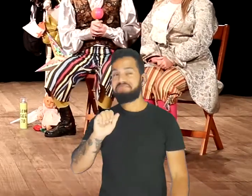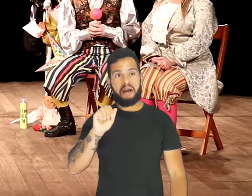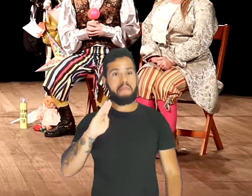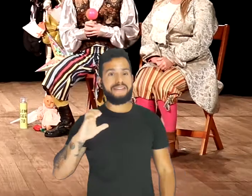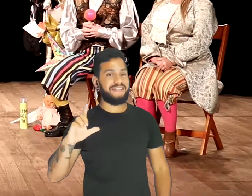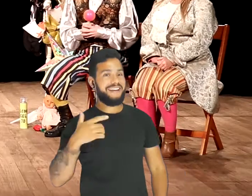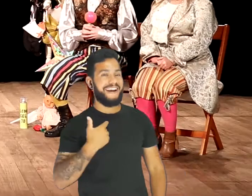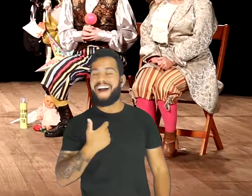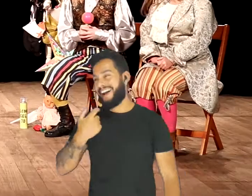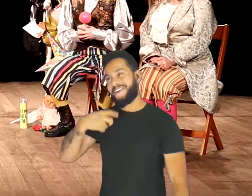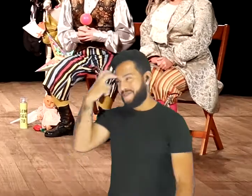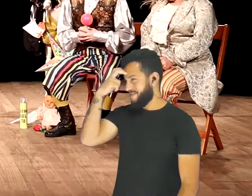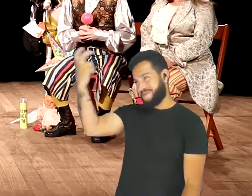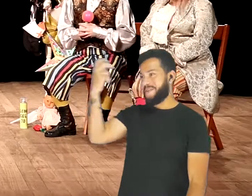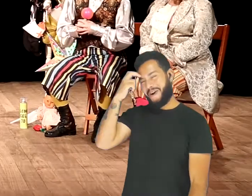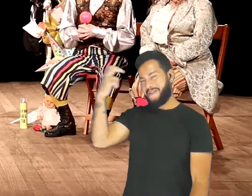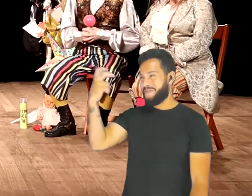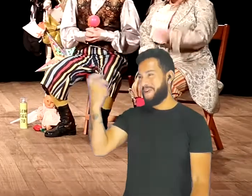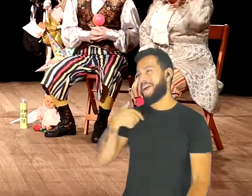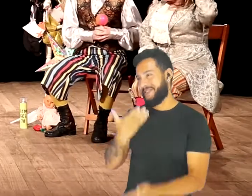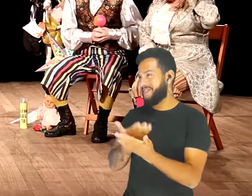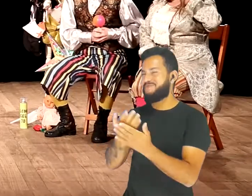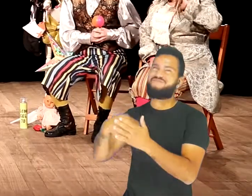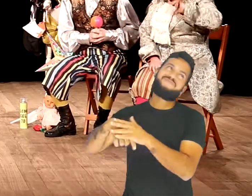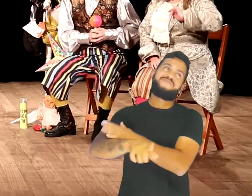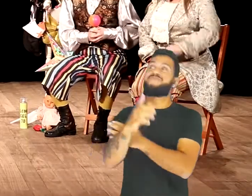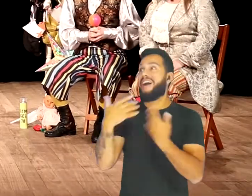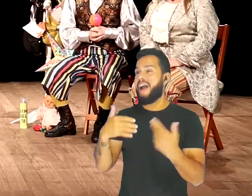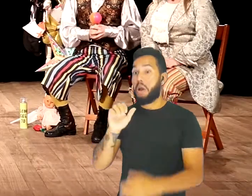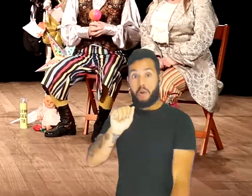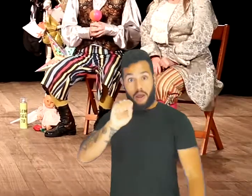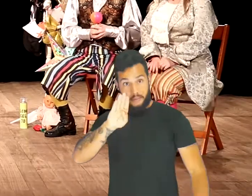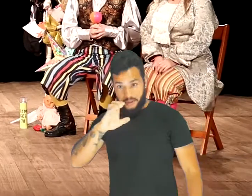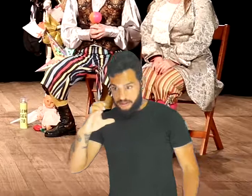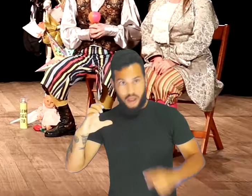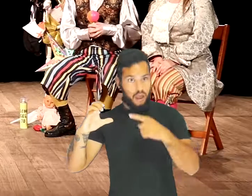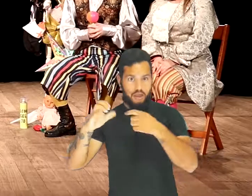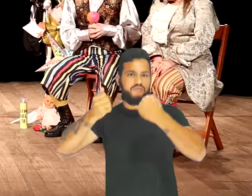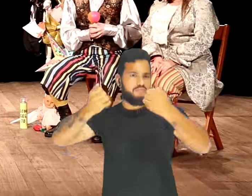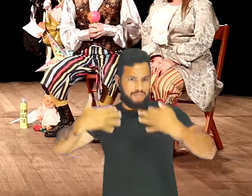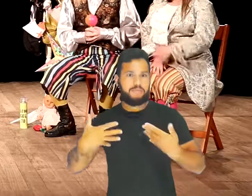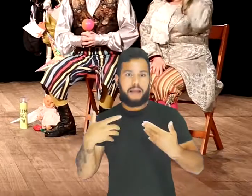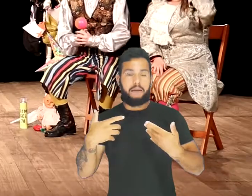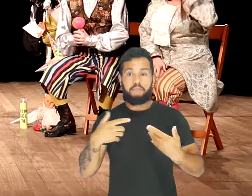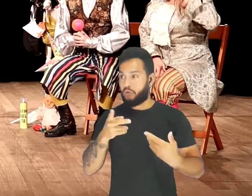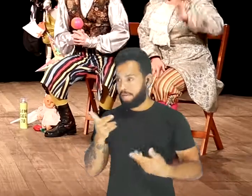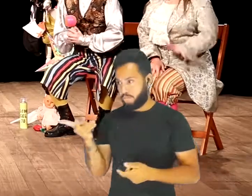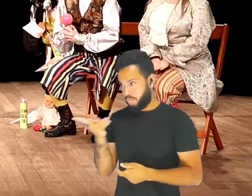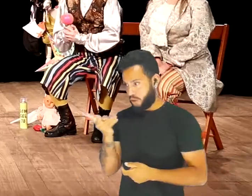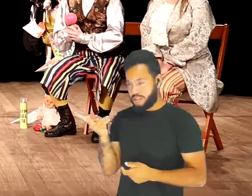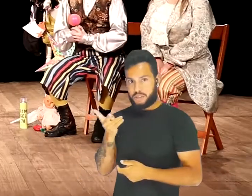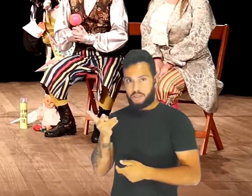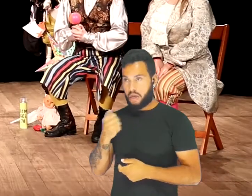Abecedário. Inteligente. Ah, eu sou muito inteligente, né? Ah, eu estudei bastante, né? O abecedário é assim, ó, eu vou explicar. O